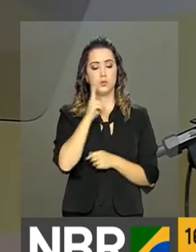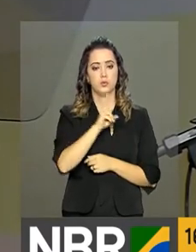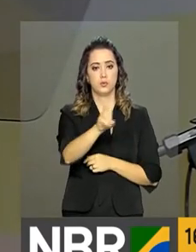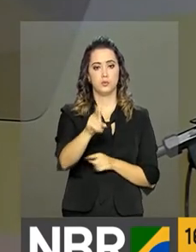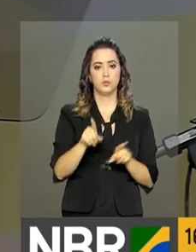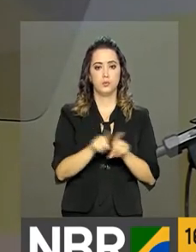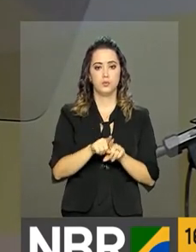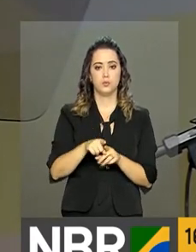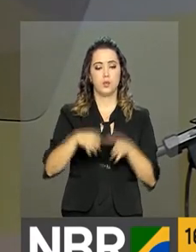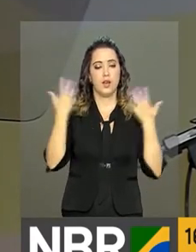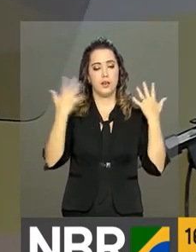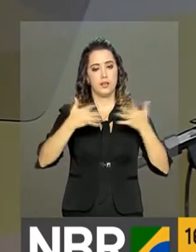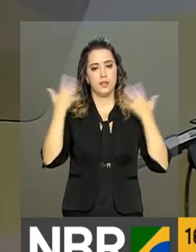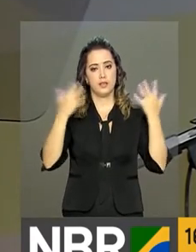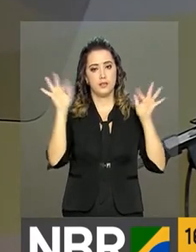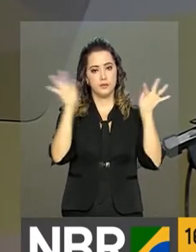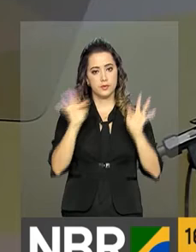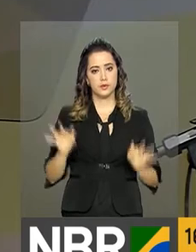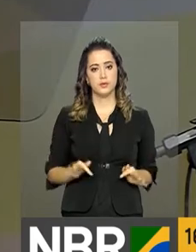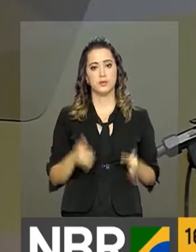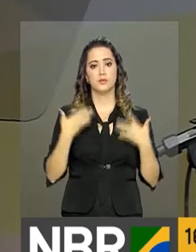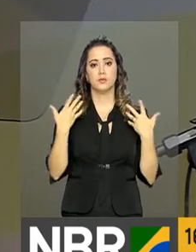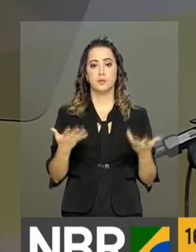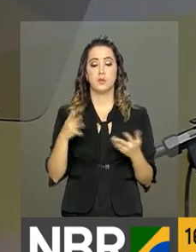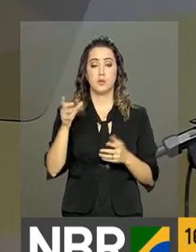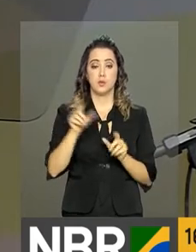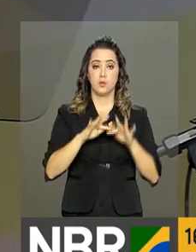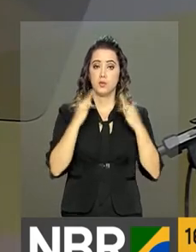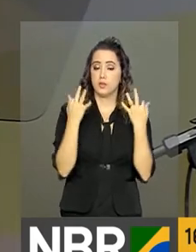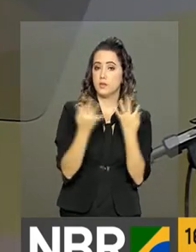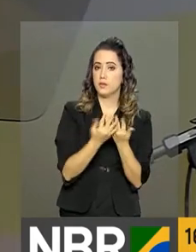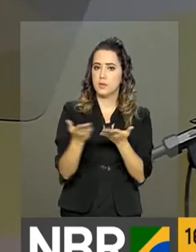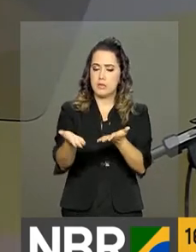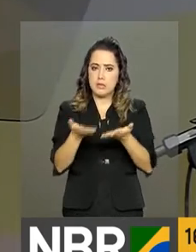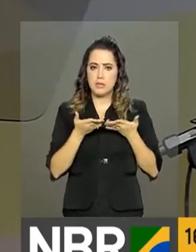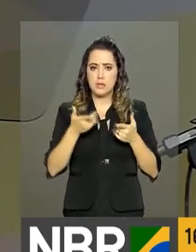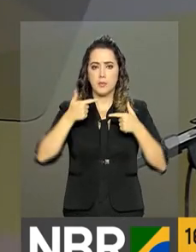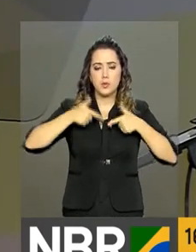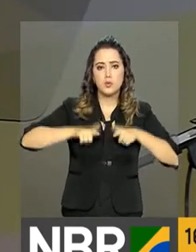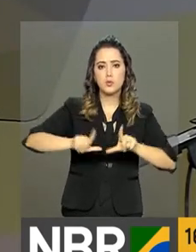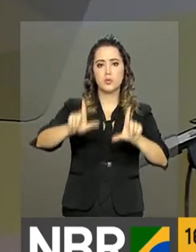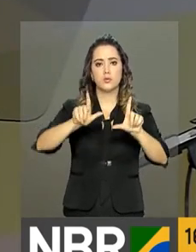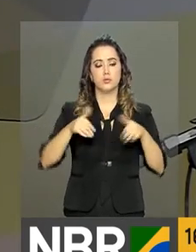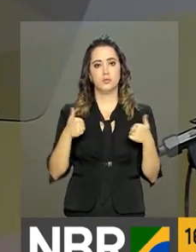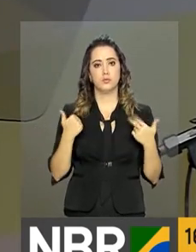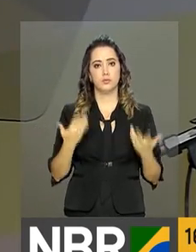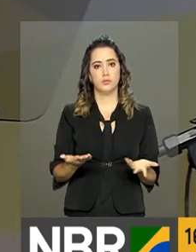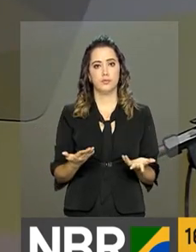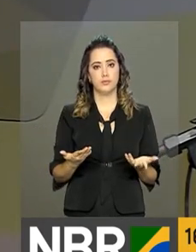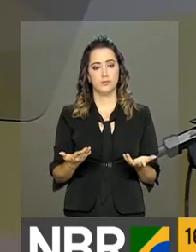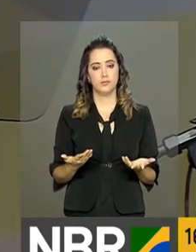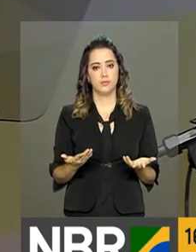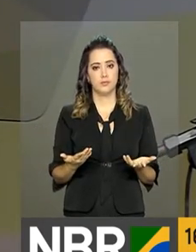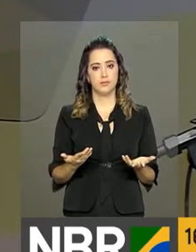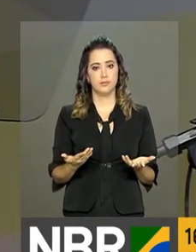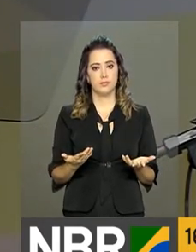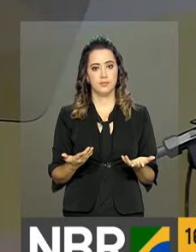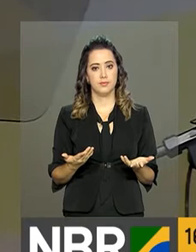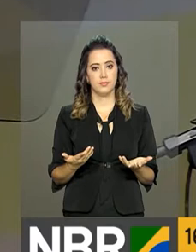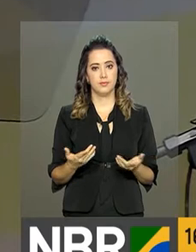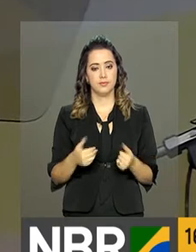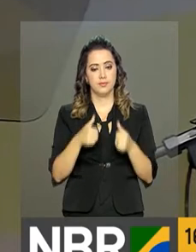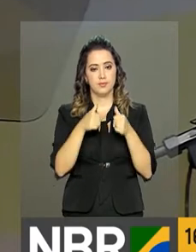O agrado, a alegria, a satisfação com que as famílias receberam o seu título. Eu agora, eu